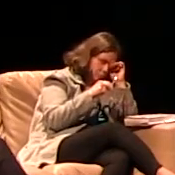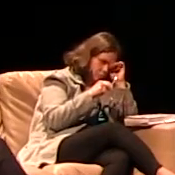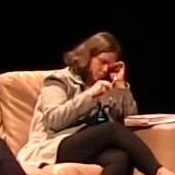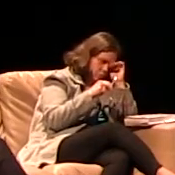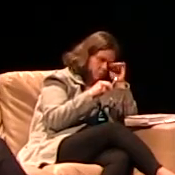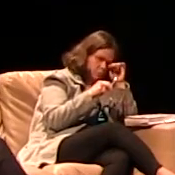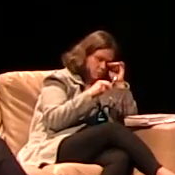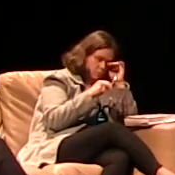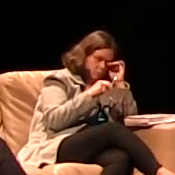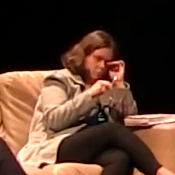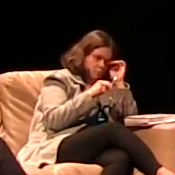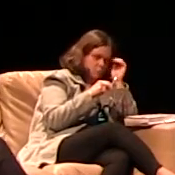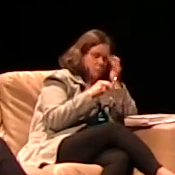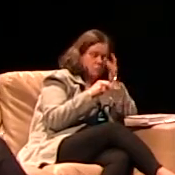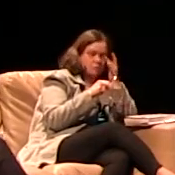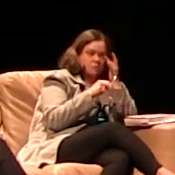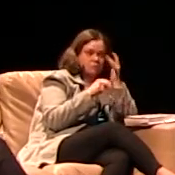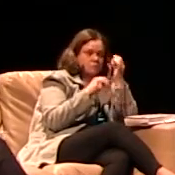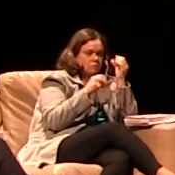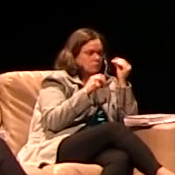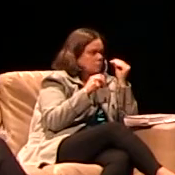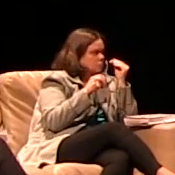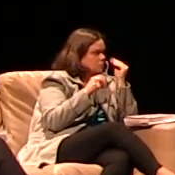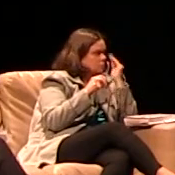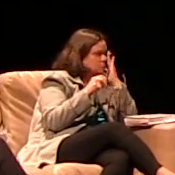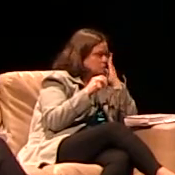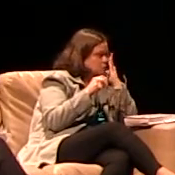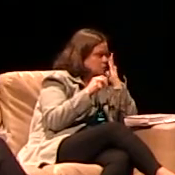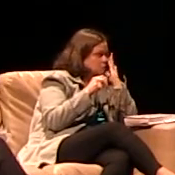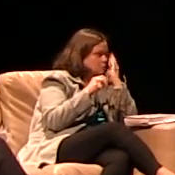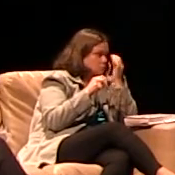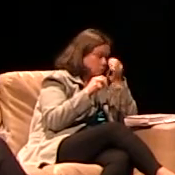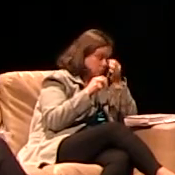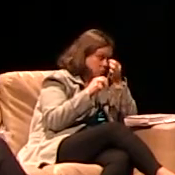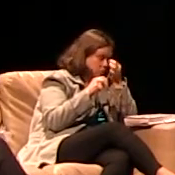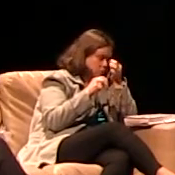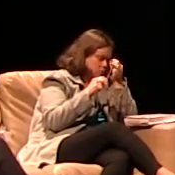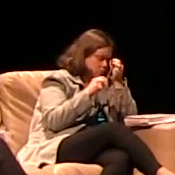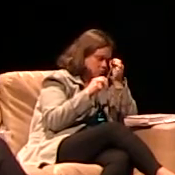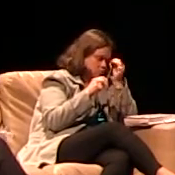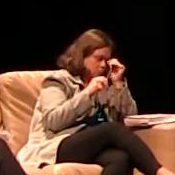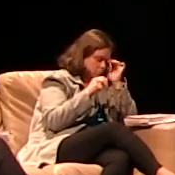essa herança maldita de quase